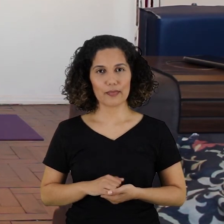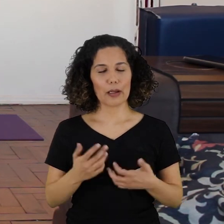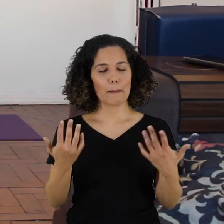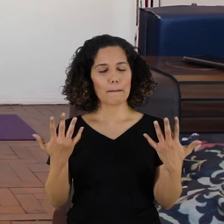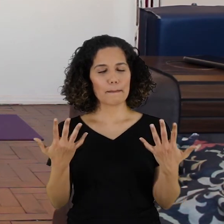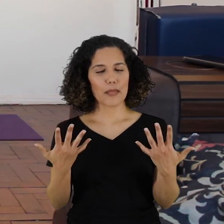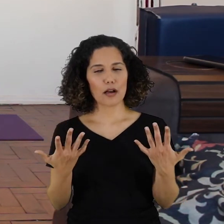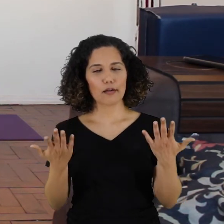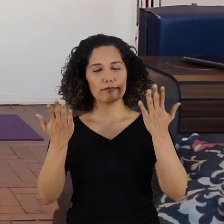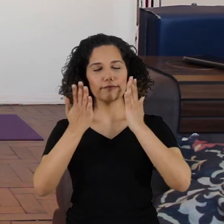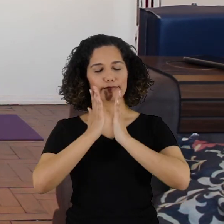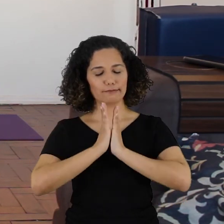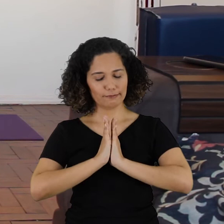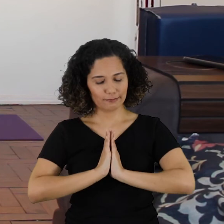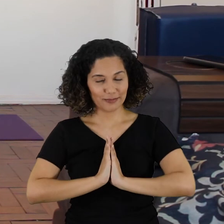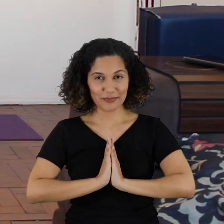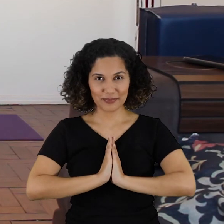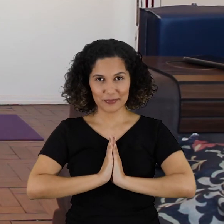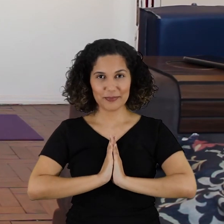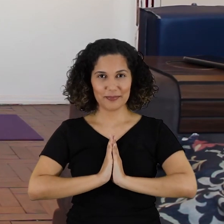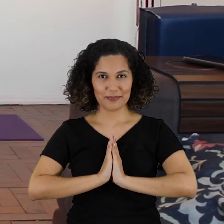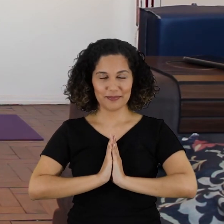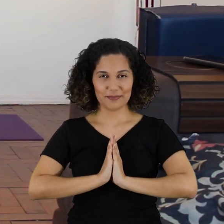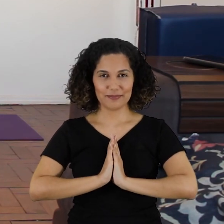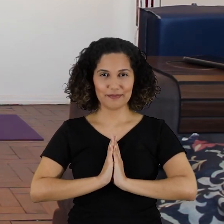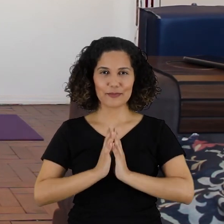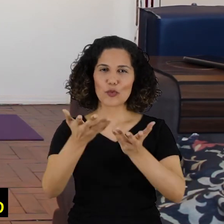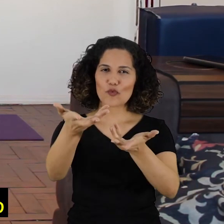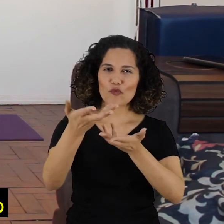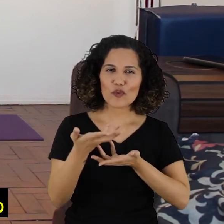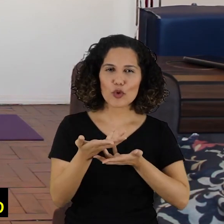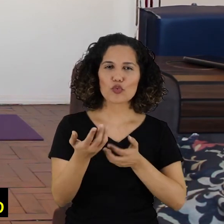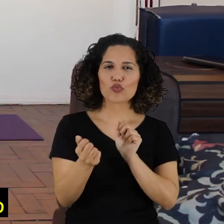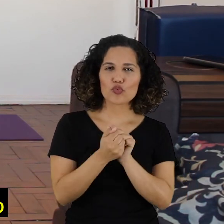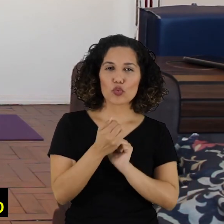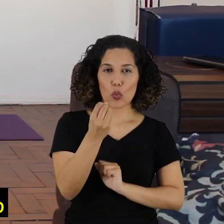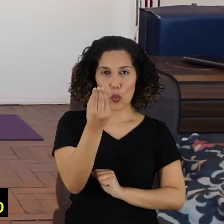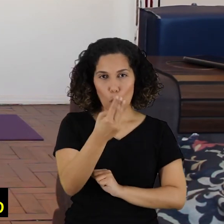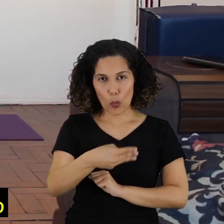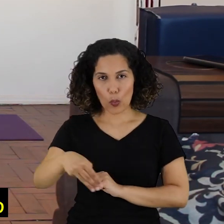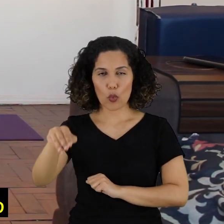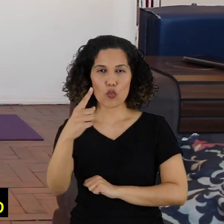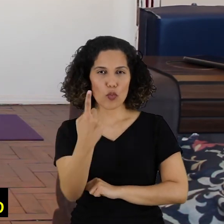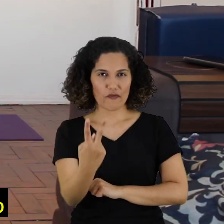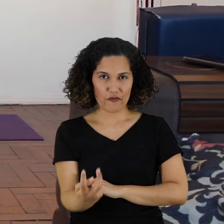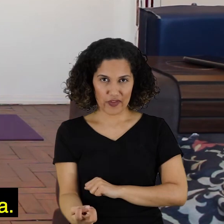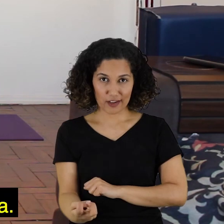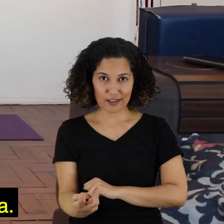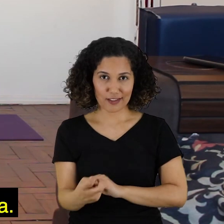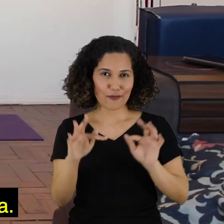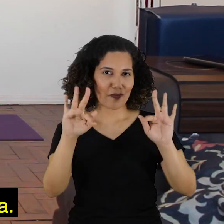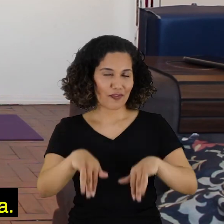Traz as suas mãos juntas lá na frente do peito. Convido vocês a emanar o mantra uma vez junto comigo para a